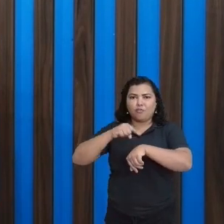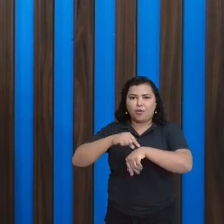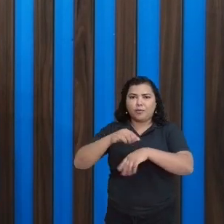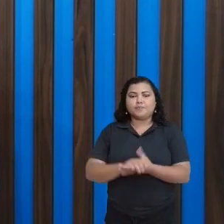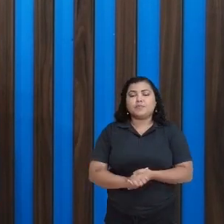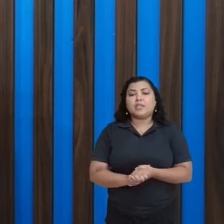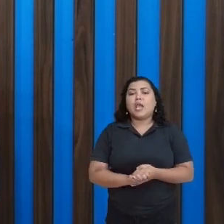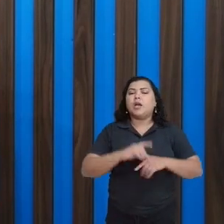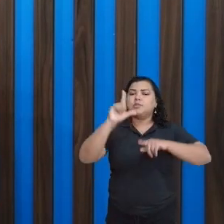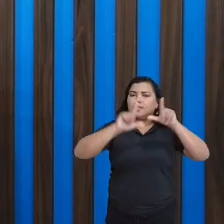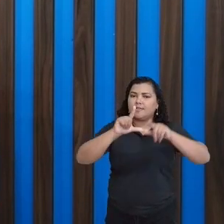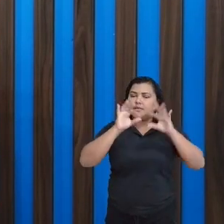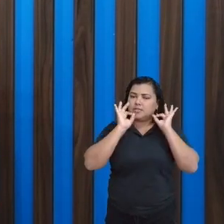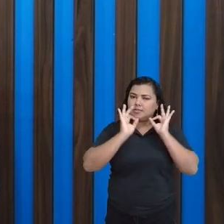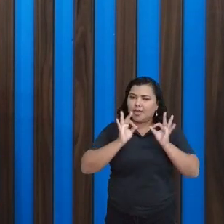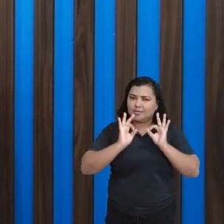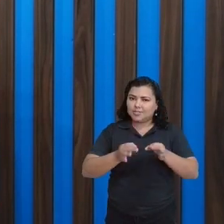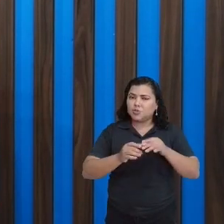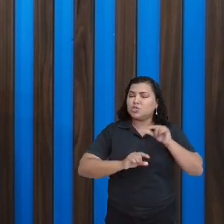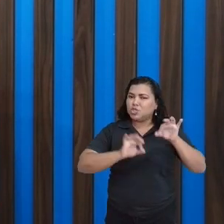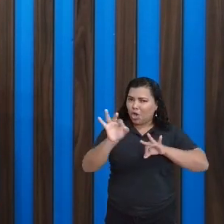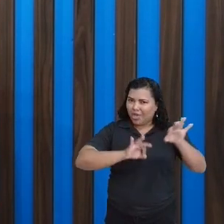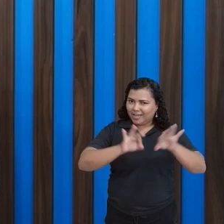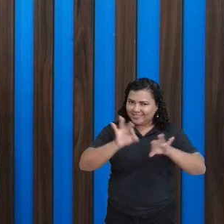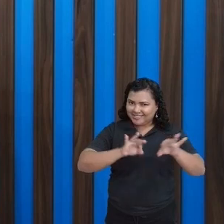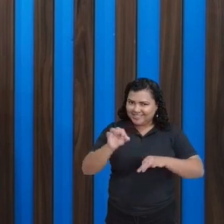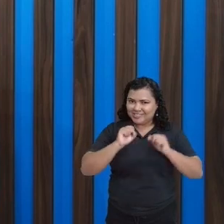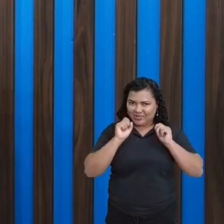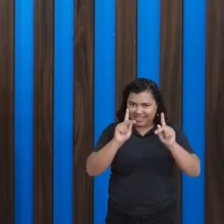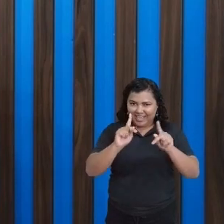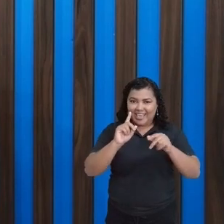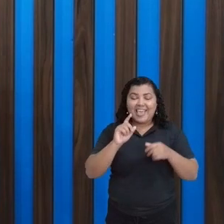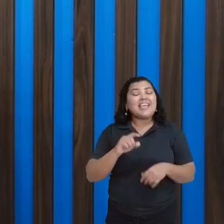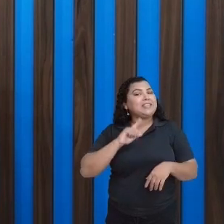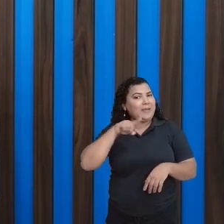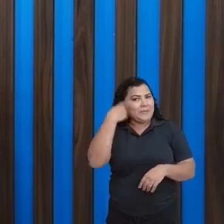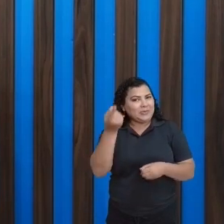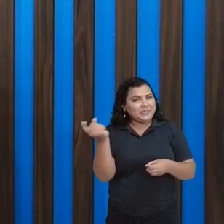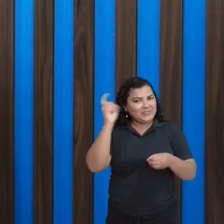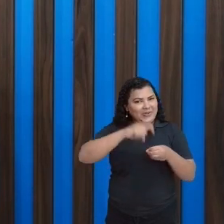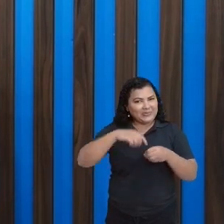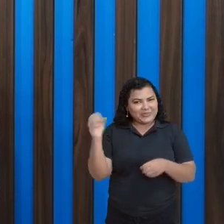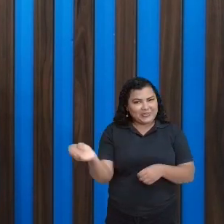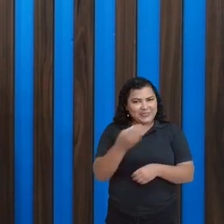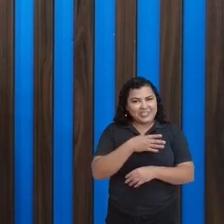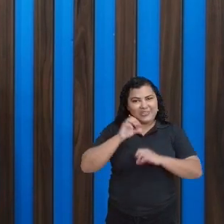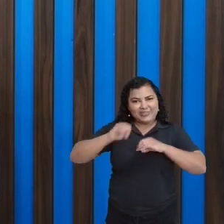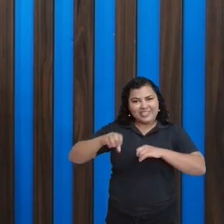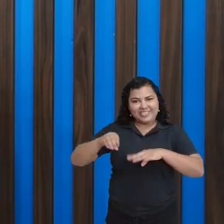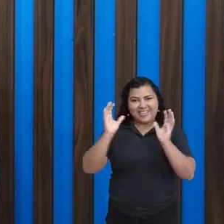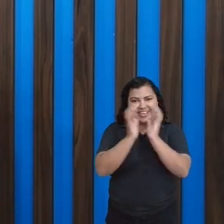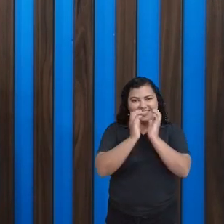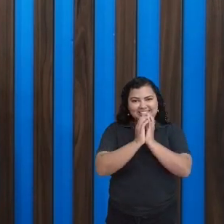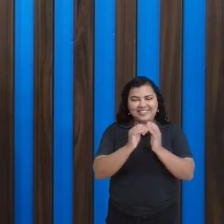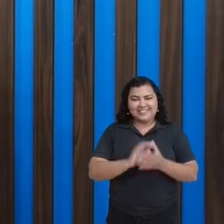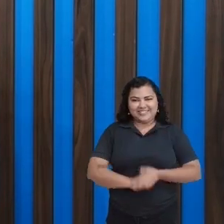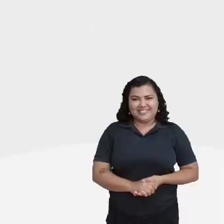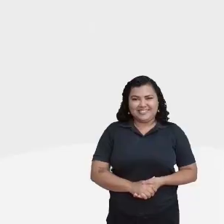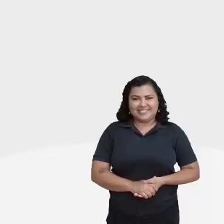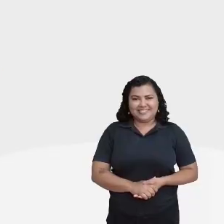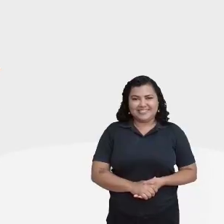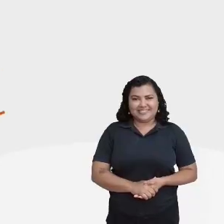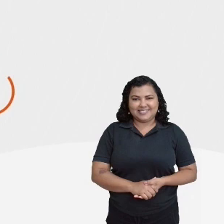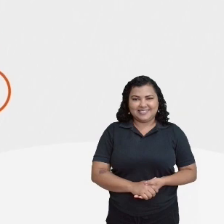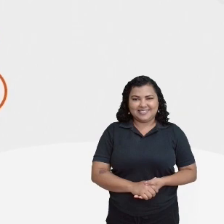aulas de vocês e se programem para as aulas. Em breve, eu volto com mais novidades do Educa Recife. Até já!